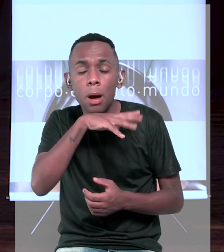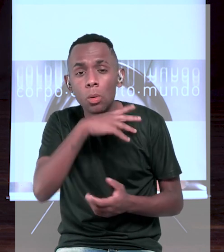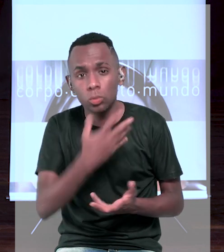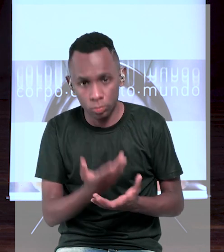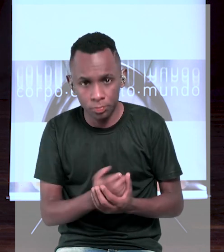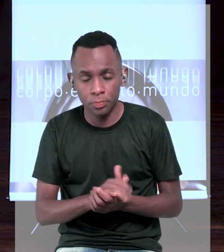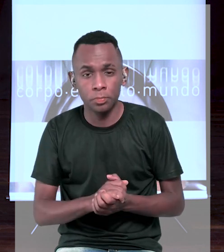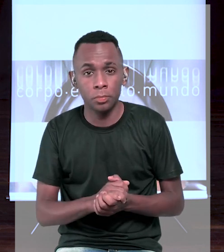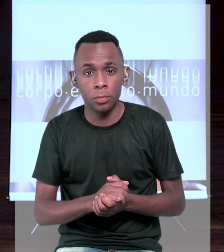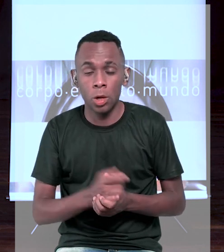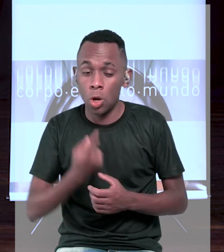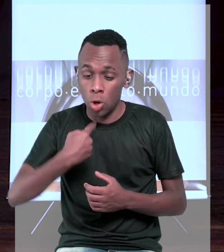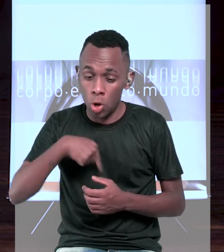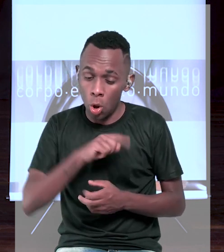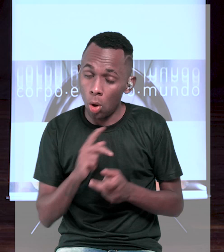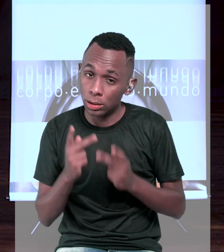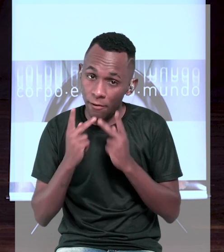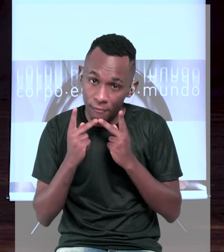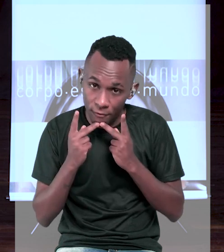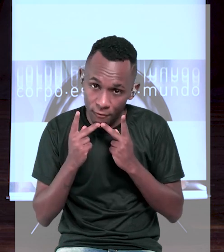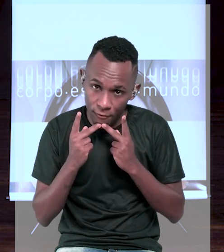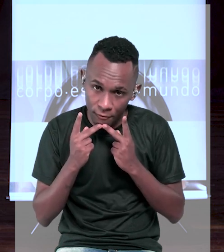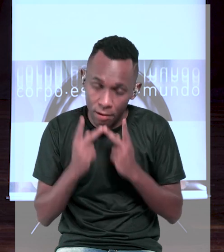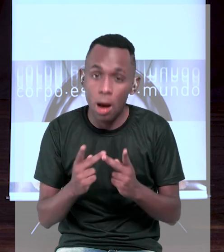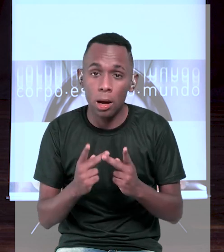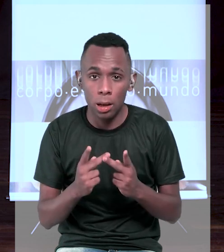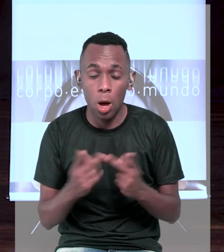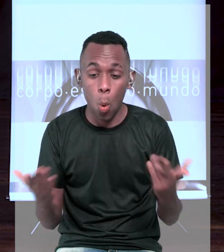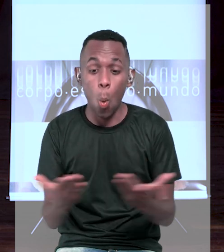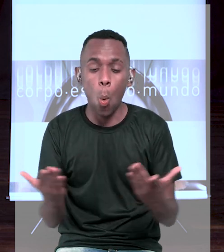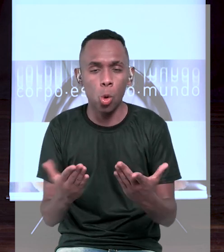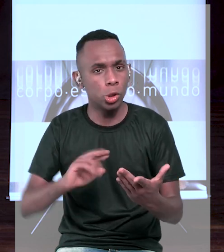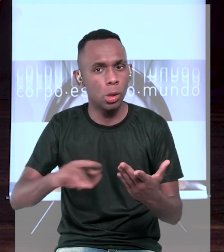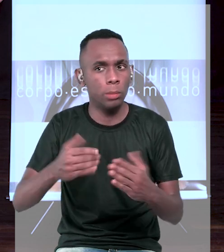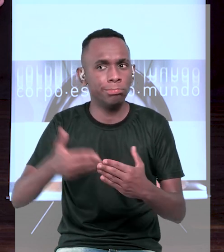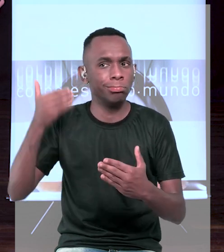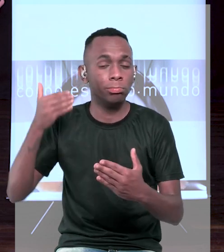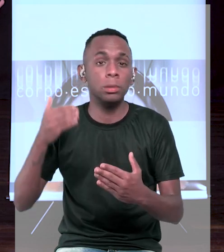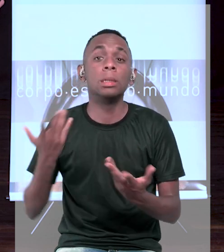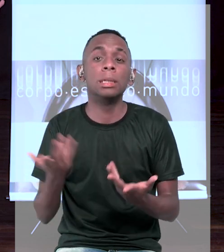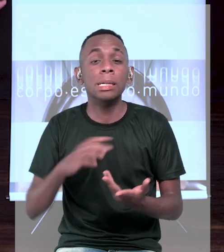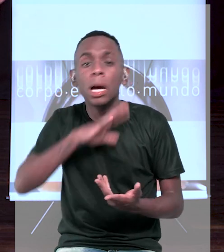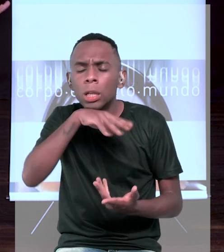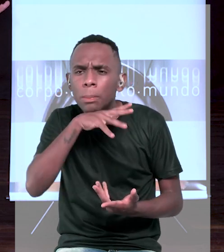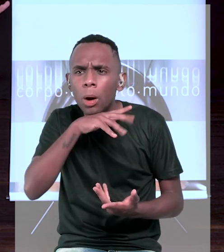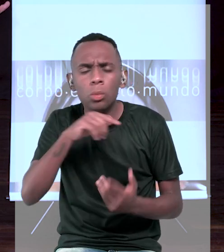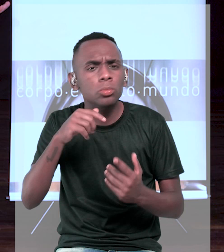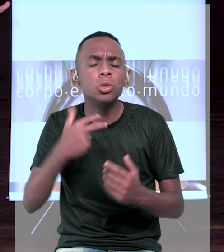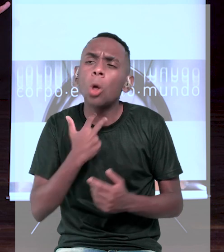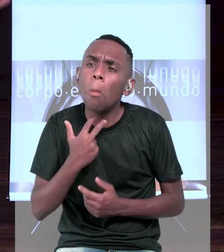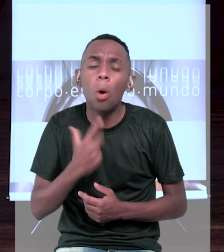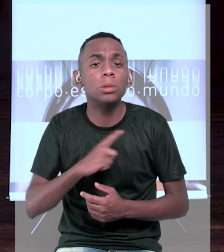no dizer nosso de hoje, não como ânima, se é animal, não pode ter espírito. E se